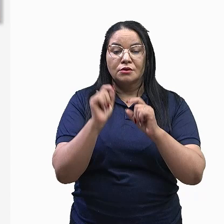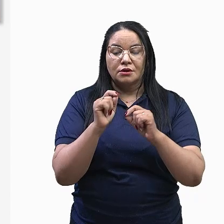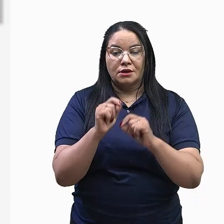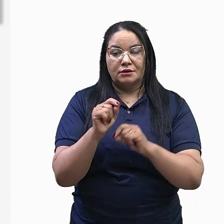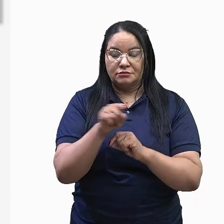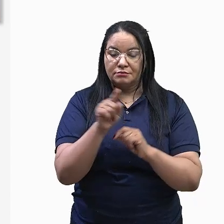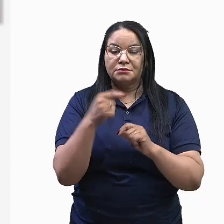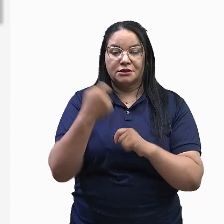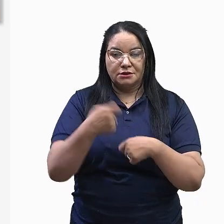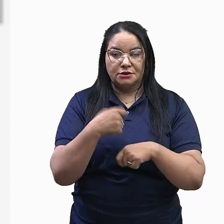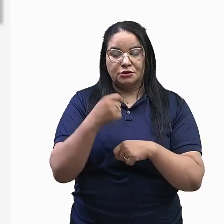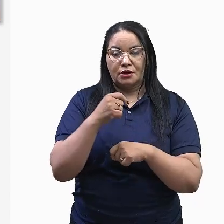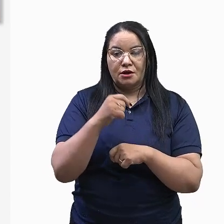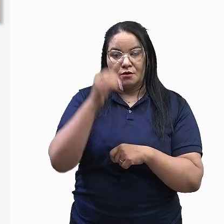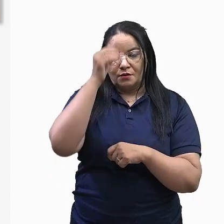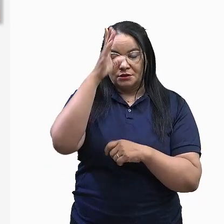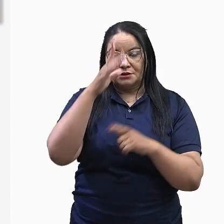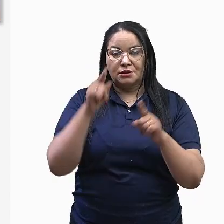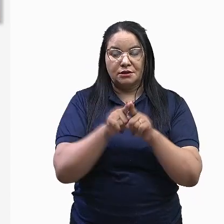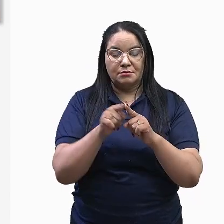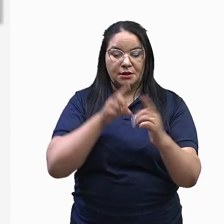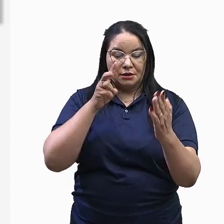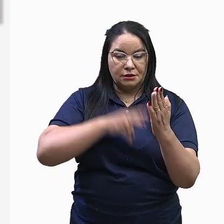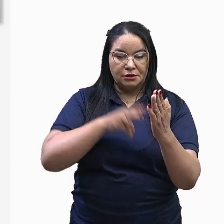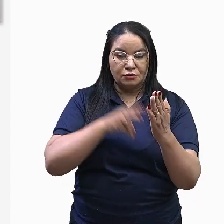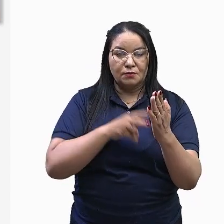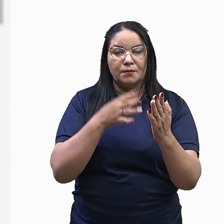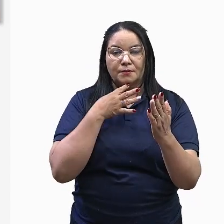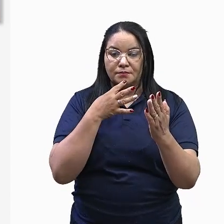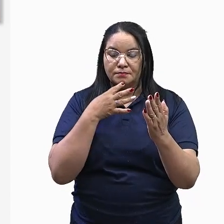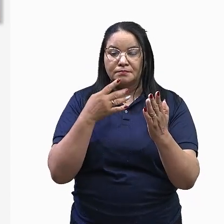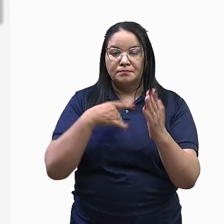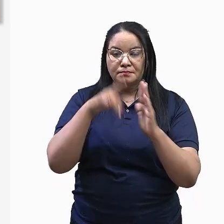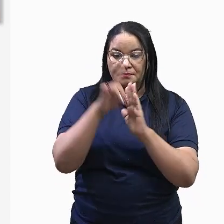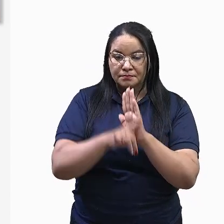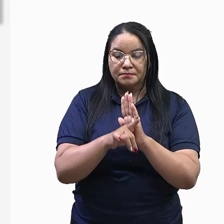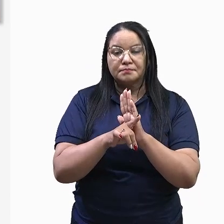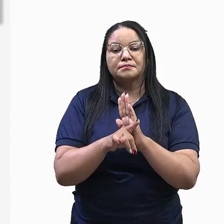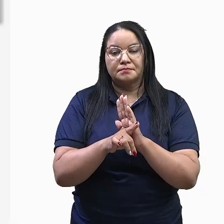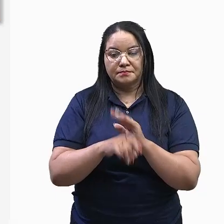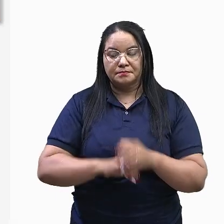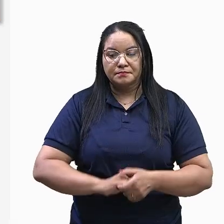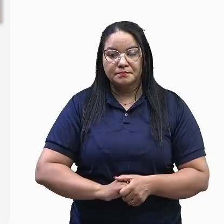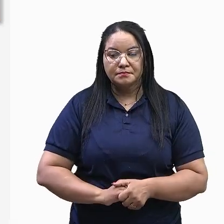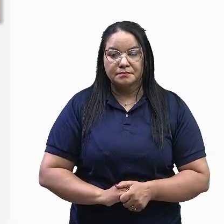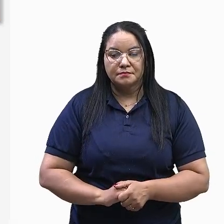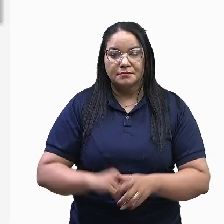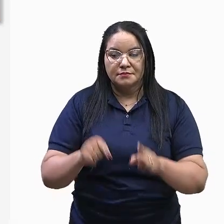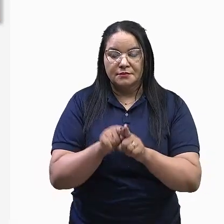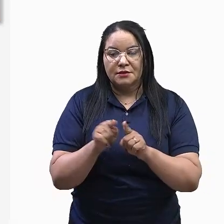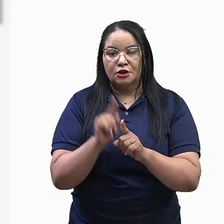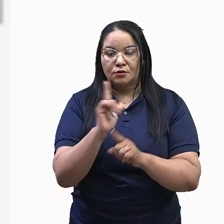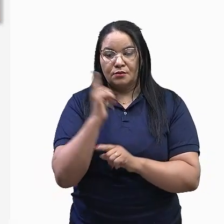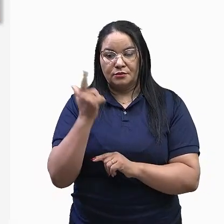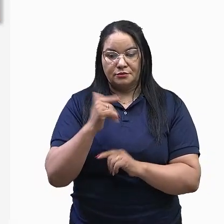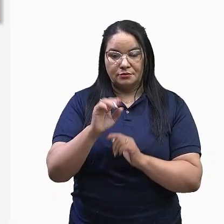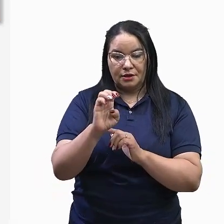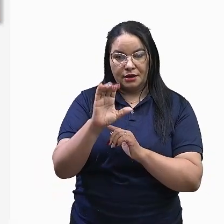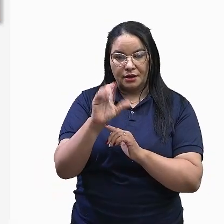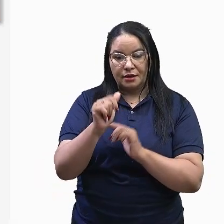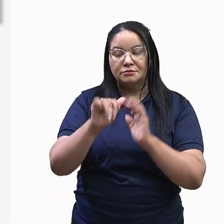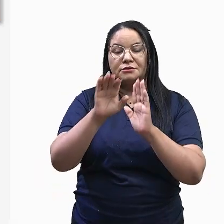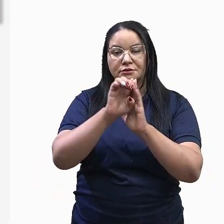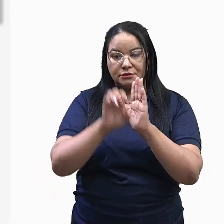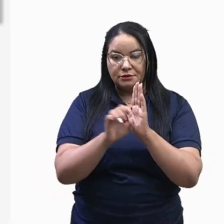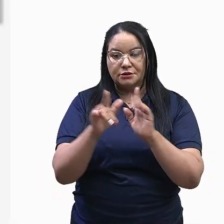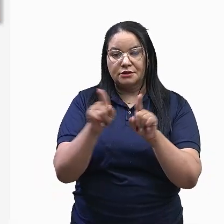leitura, conhecer quais são os nossos direitos. E aí nós temos também, olha, o ECA, que é o Estatuto